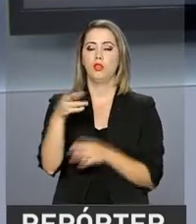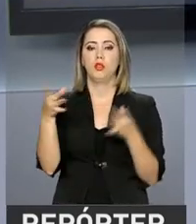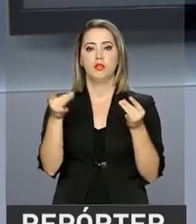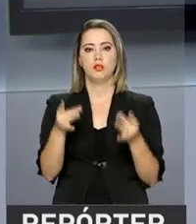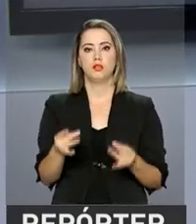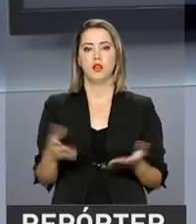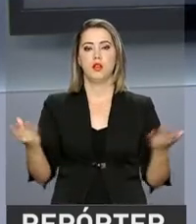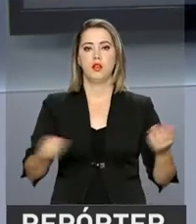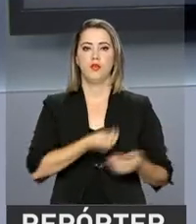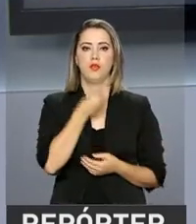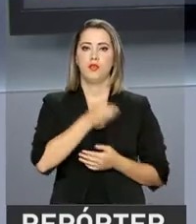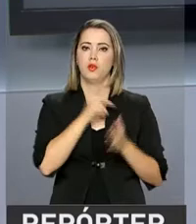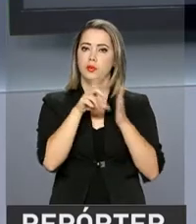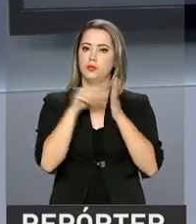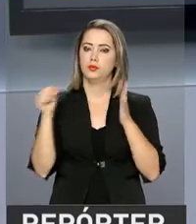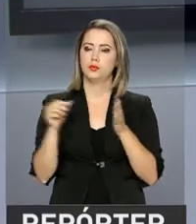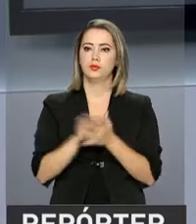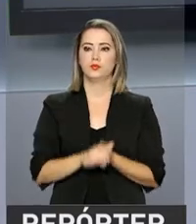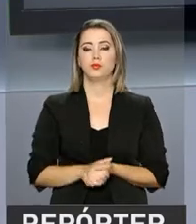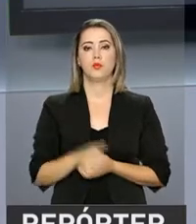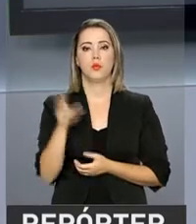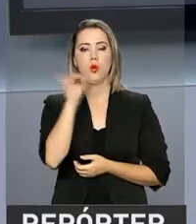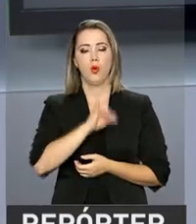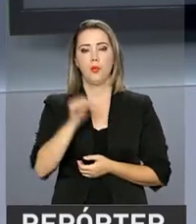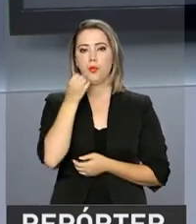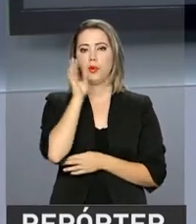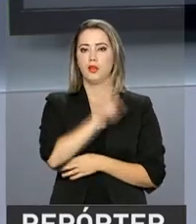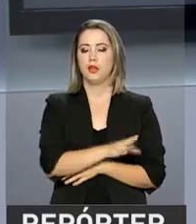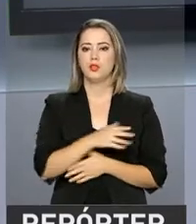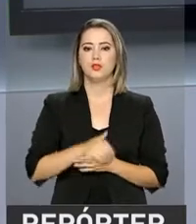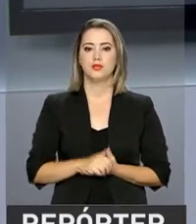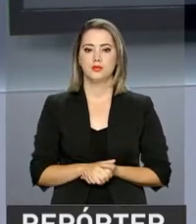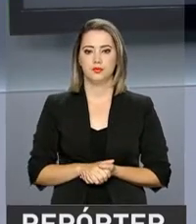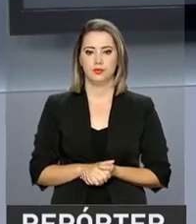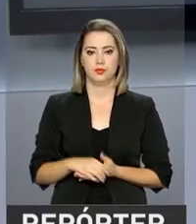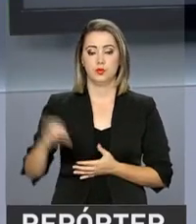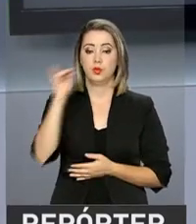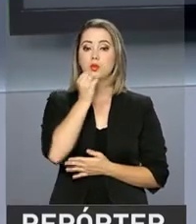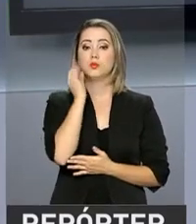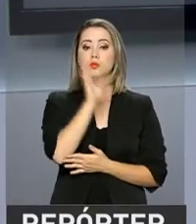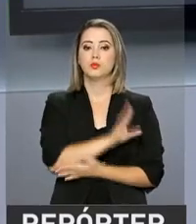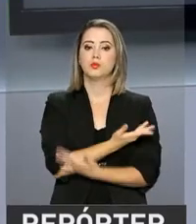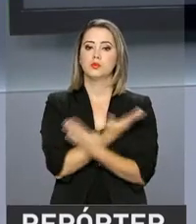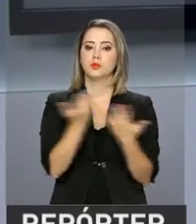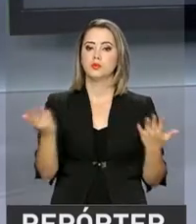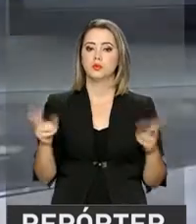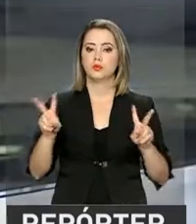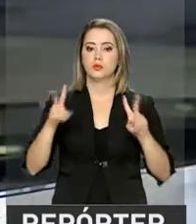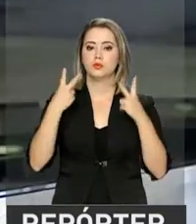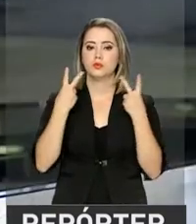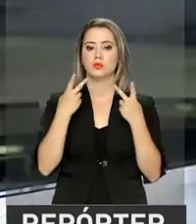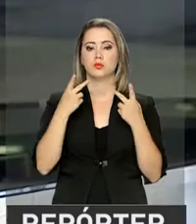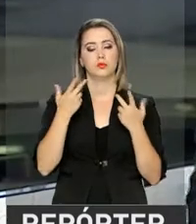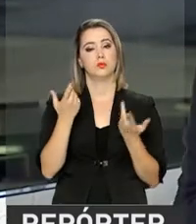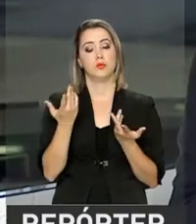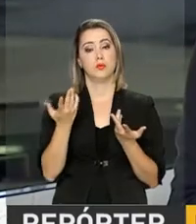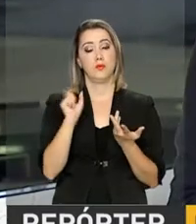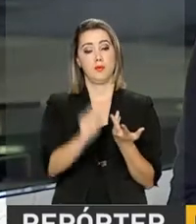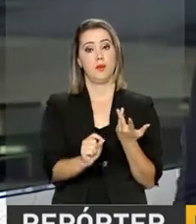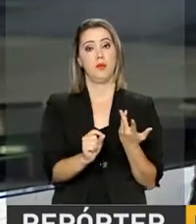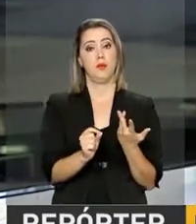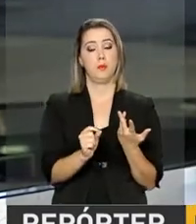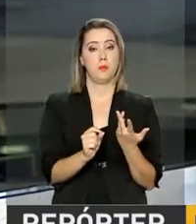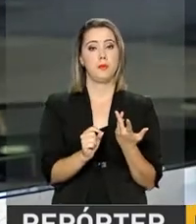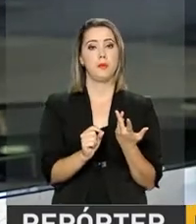vivo pra gente direto do palácio do planalto logo na boa tarde pra você falar roberto boa tarde boa tarde a todos que nos assistem por